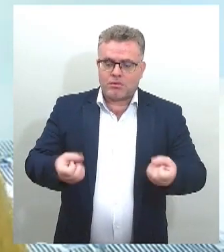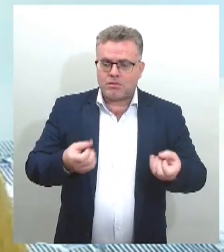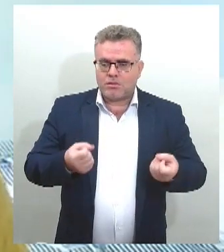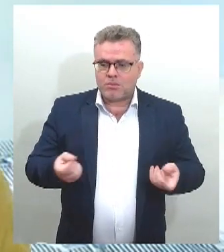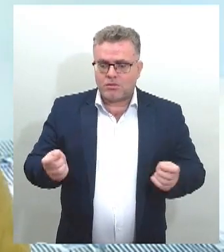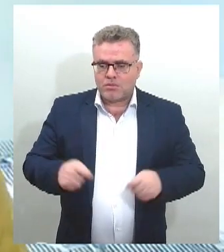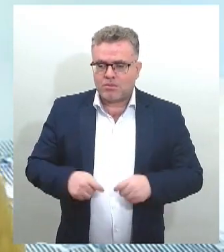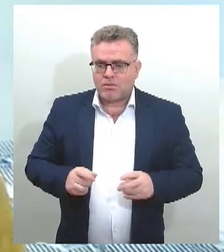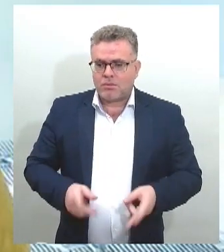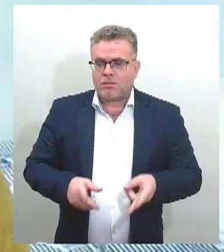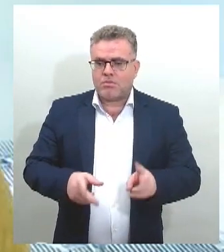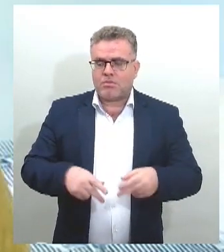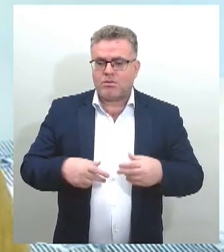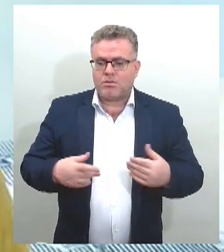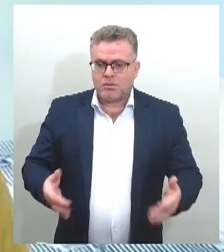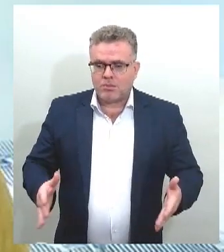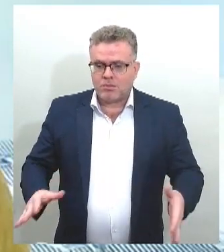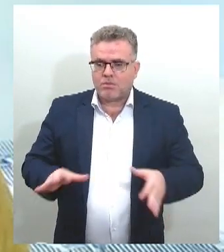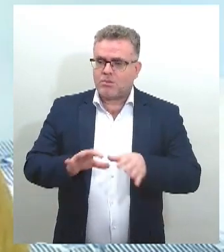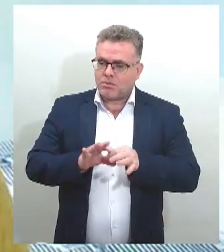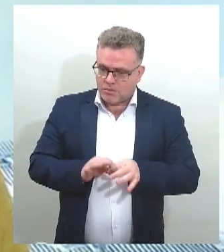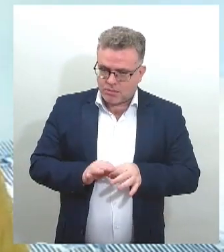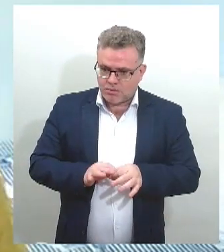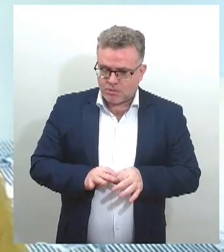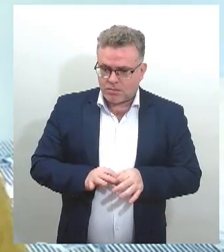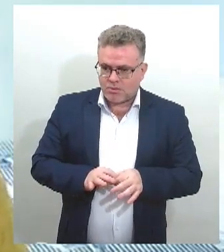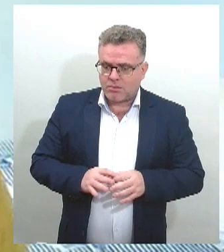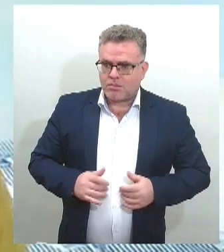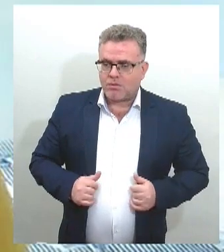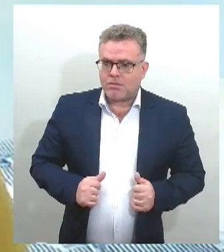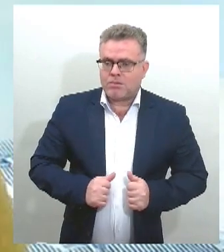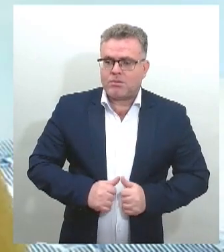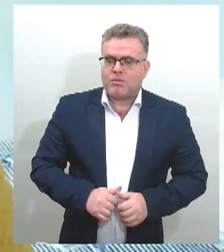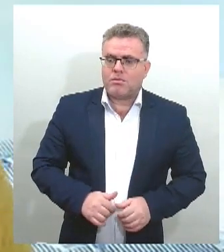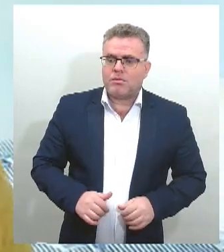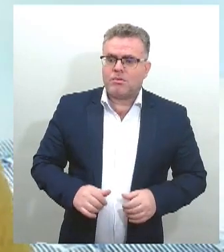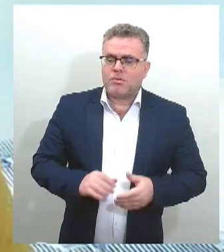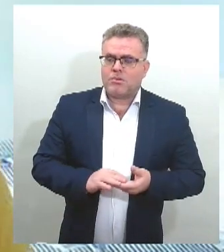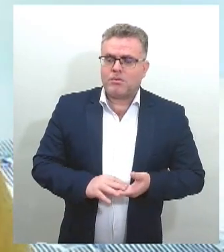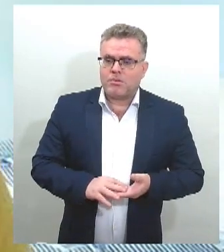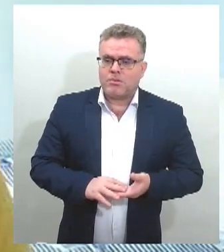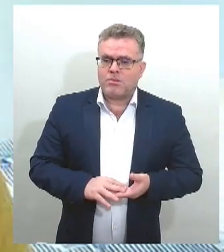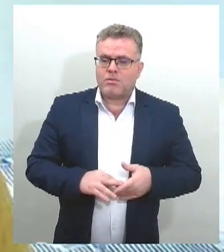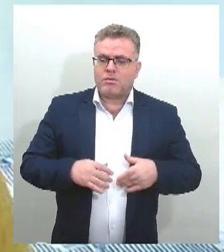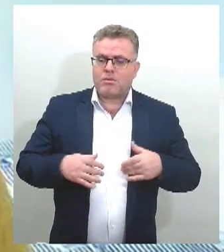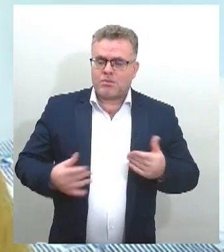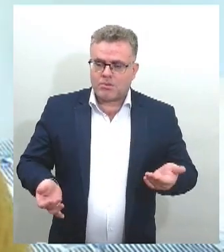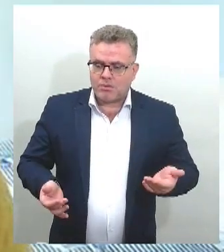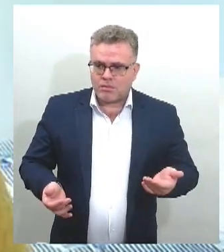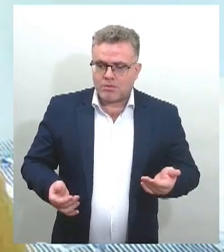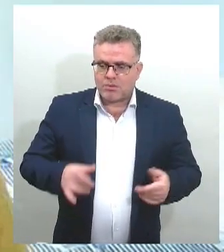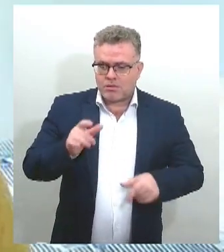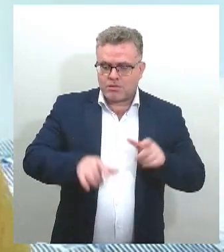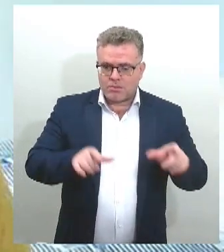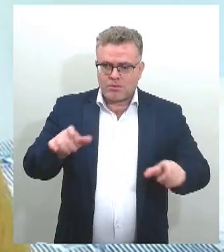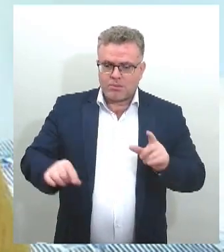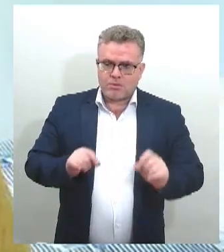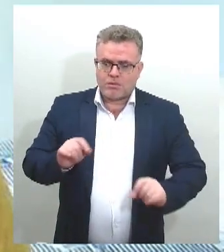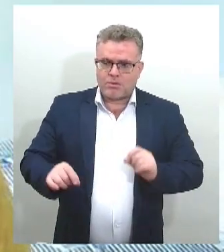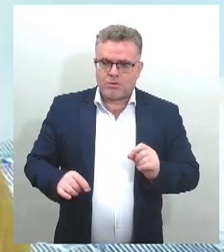ao republicanismo, os chamados republicanos do 13 de maio, que eram aqueles senhores de